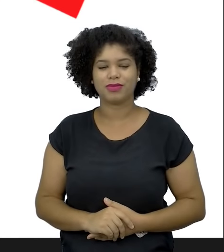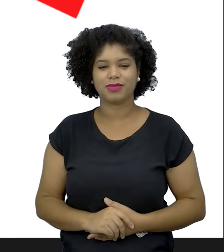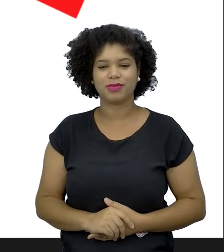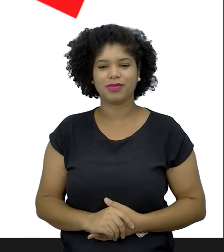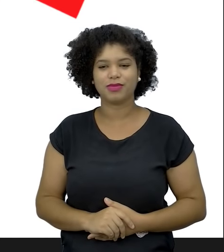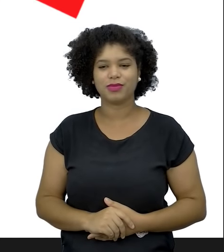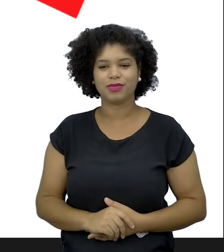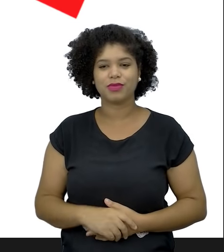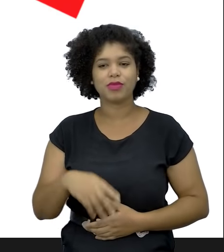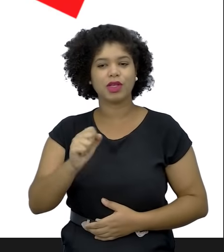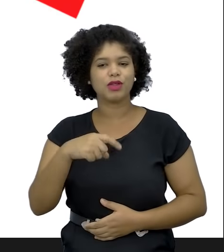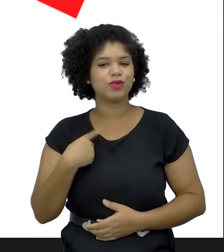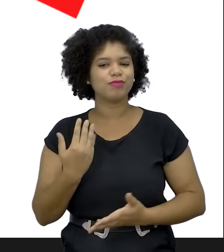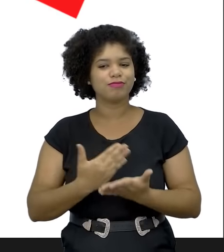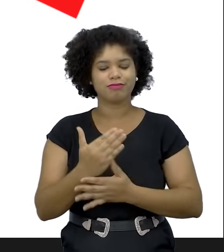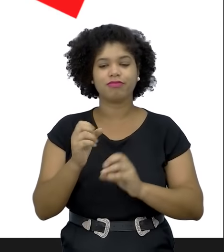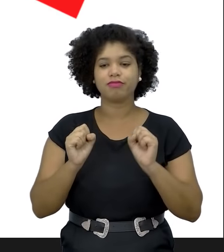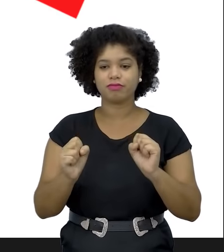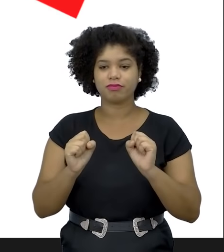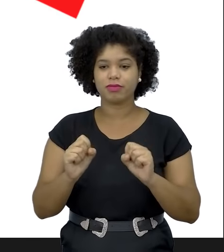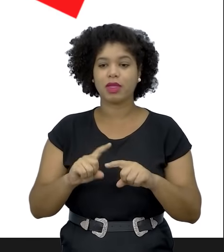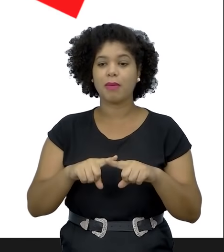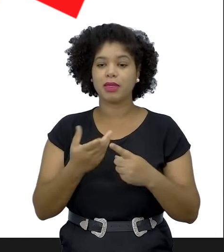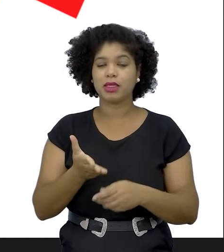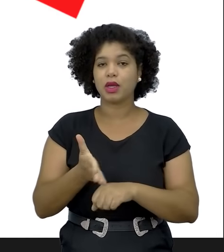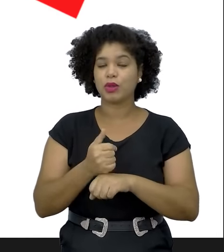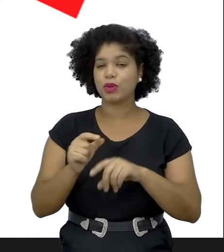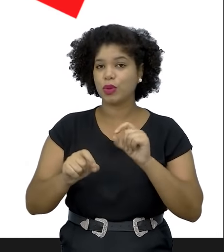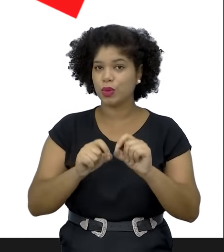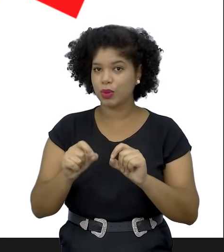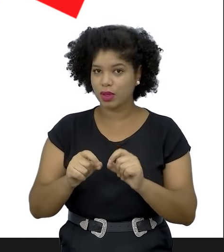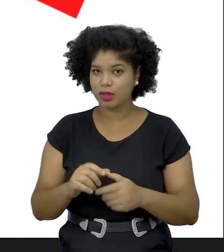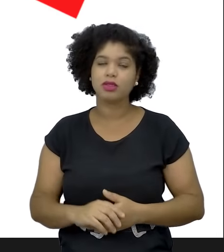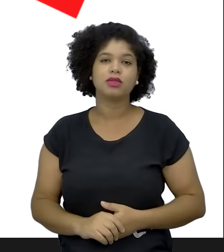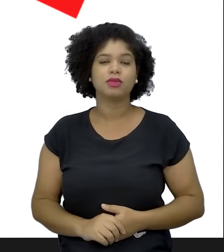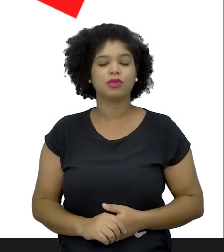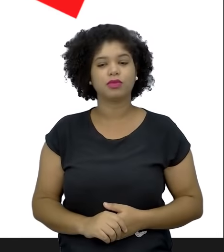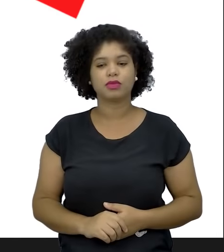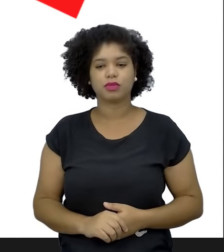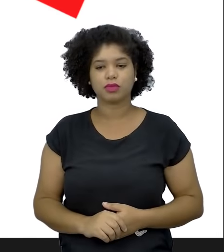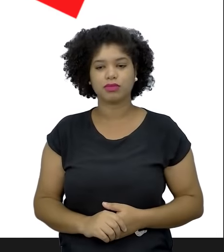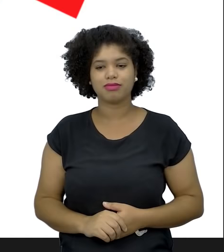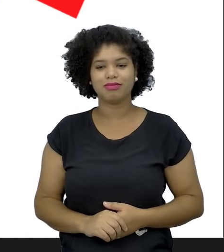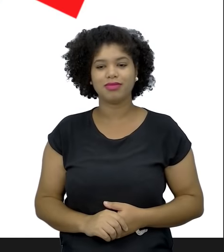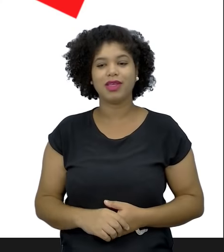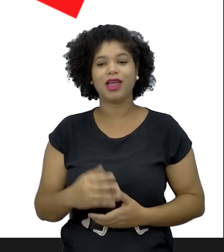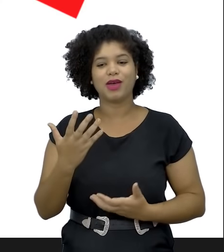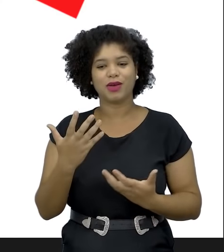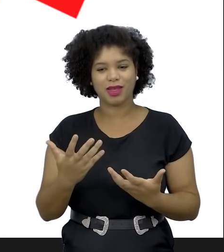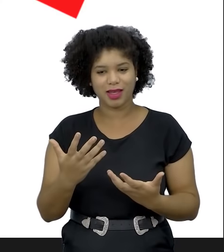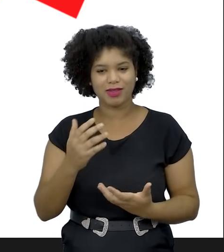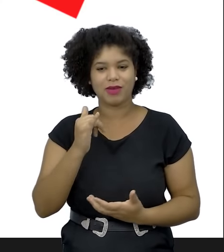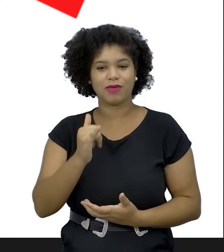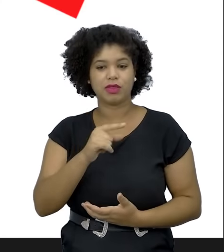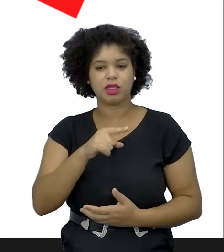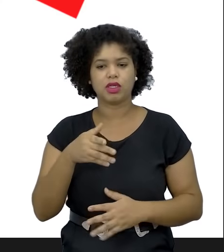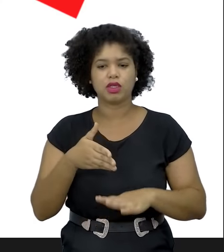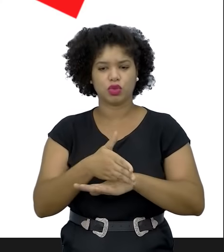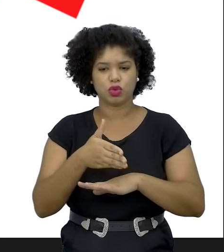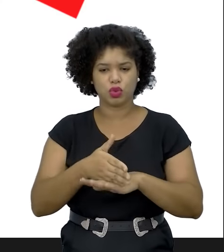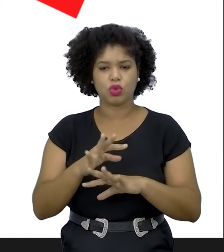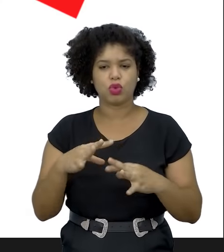para que a gente possa começar. Antes de mais nada, eu gostaria que vocês